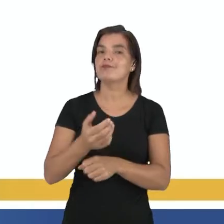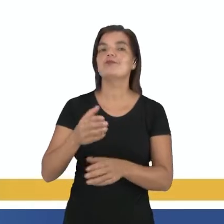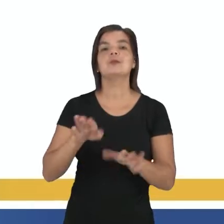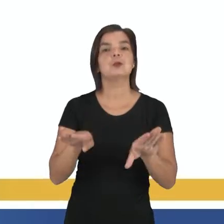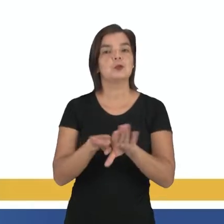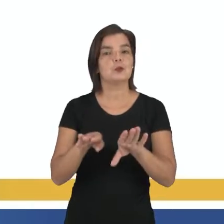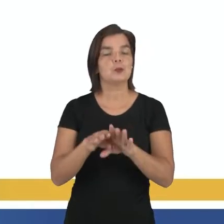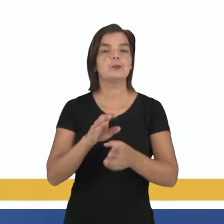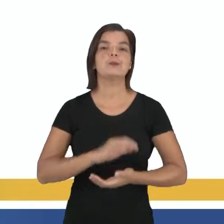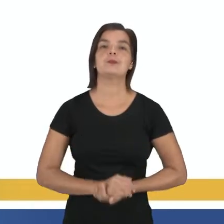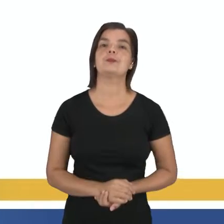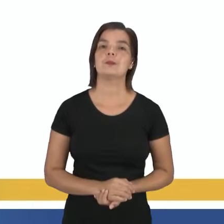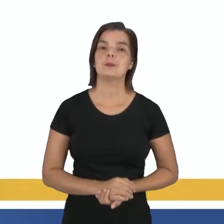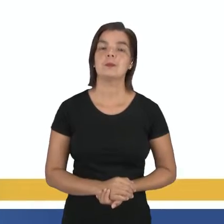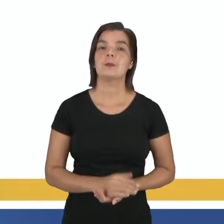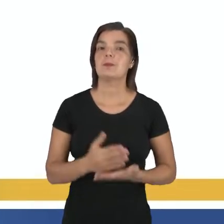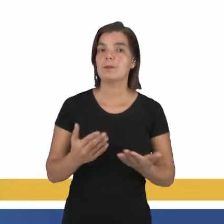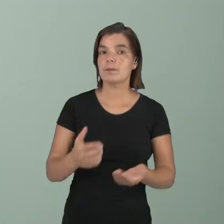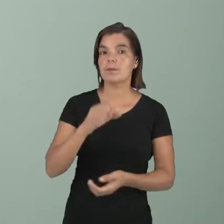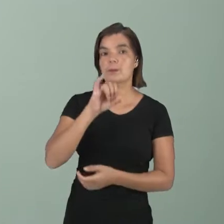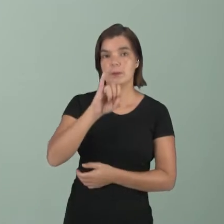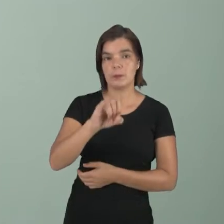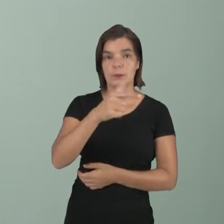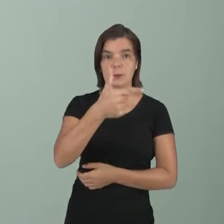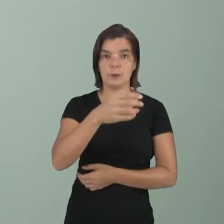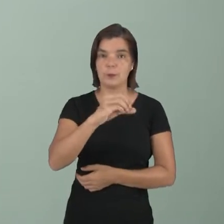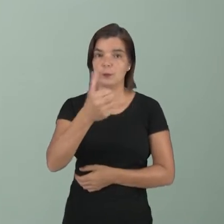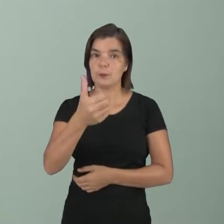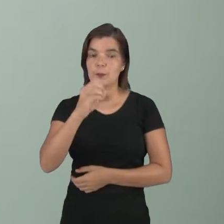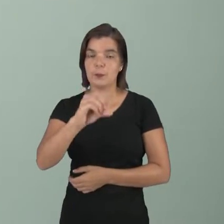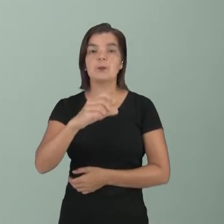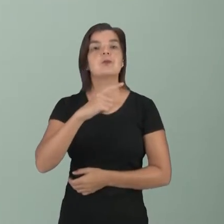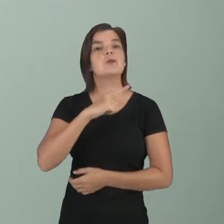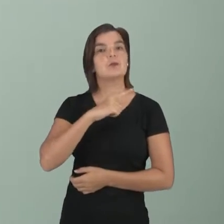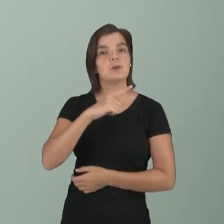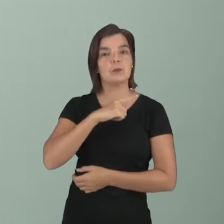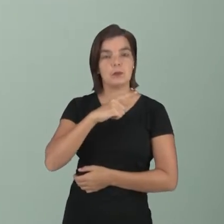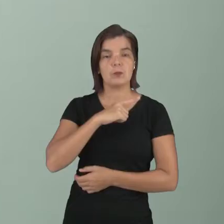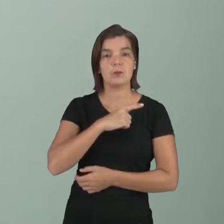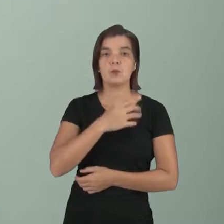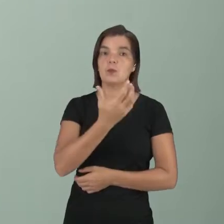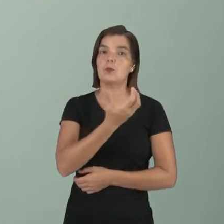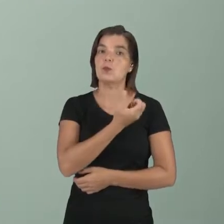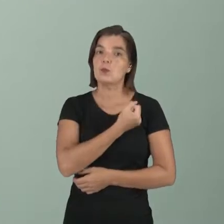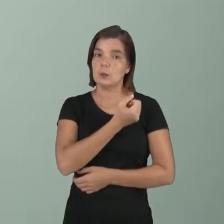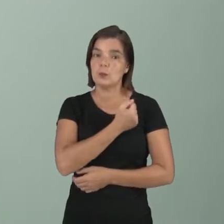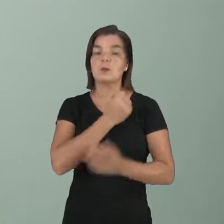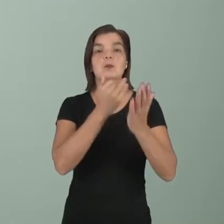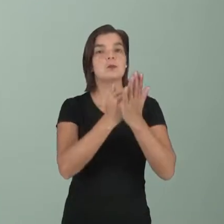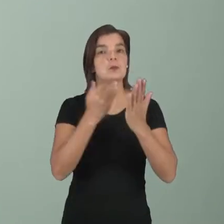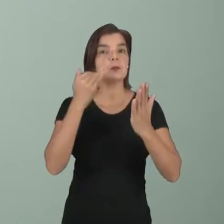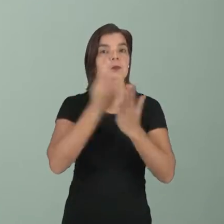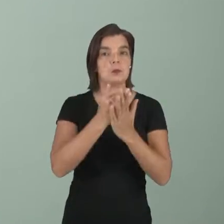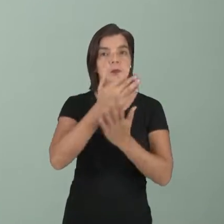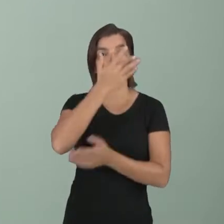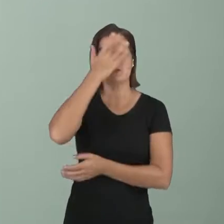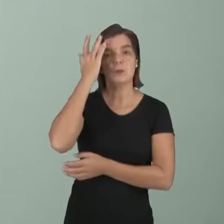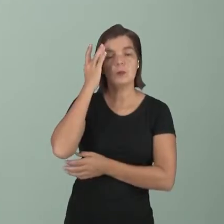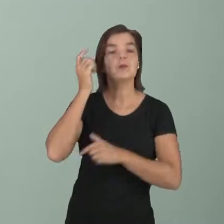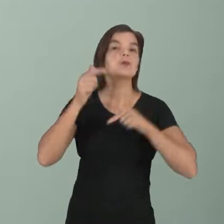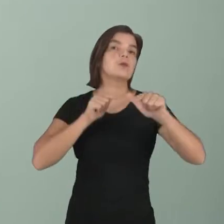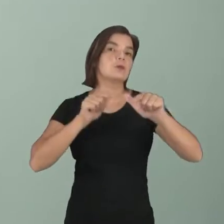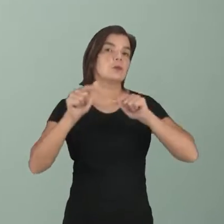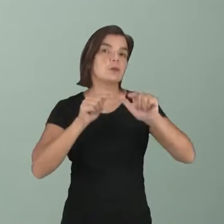comparação anual. Então, se em 2019 nós tínhamos um número acentuado de